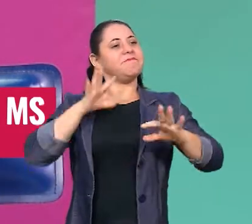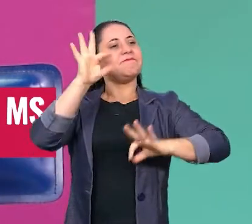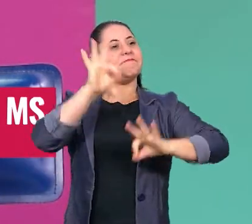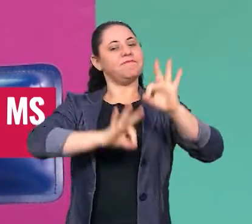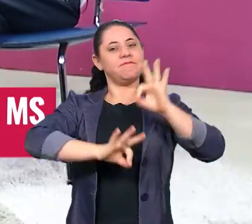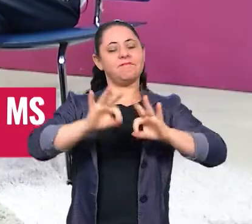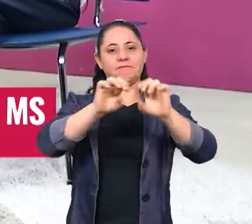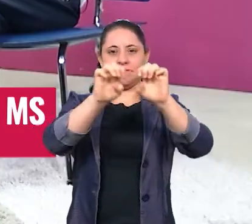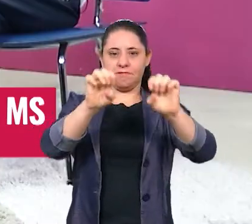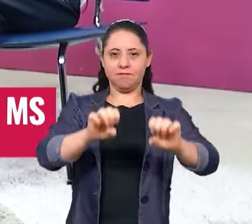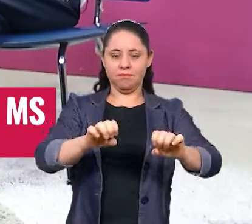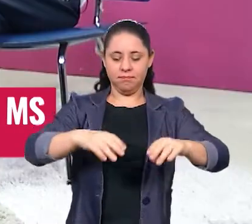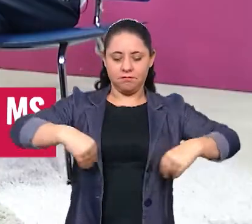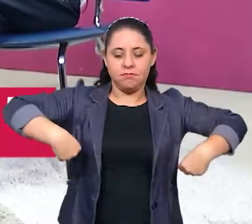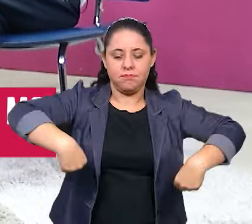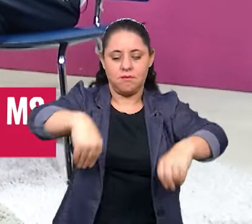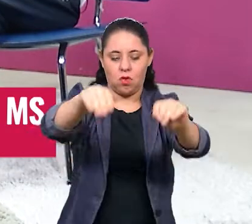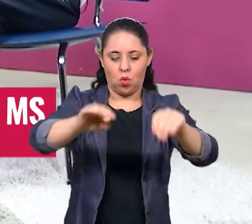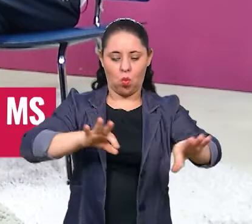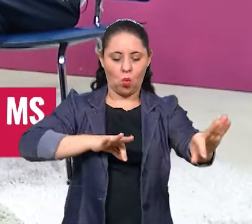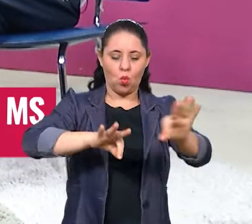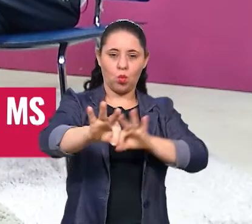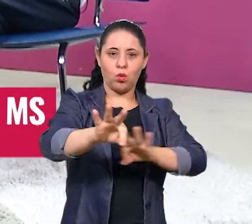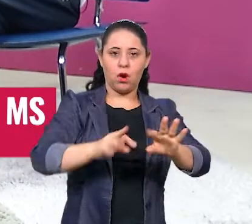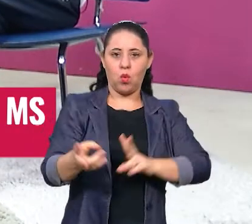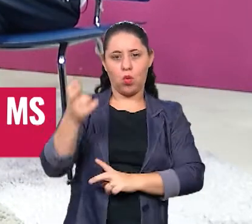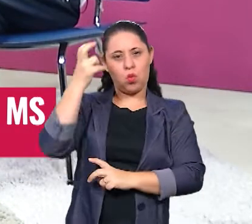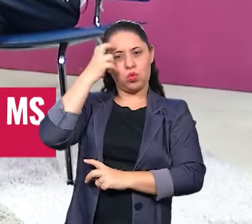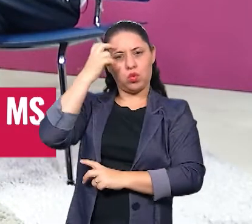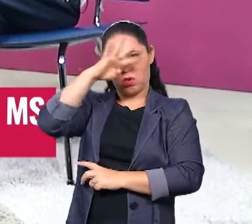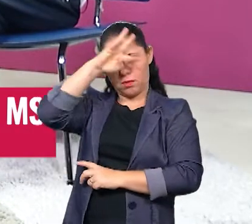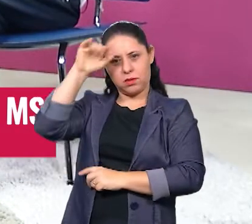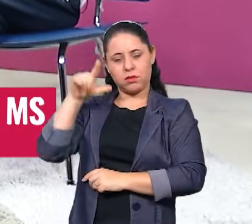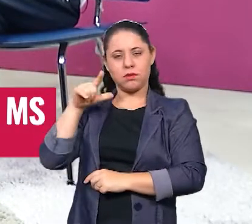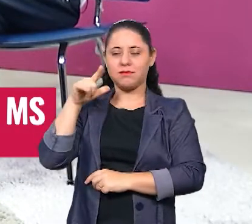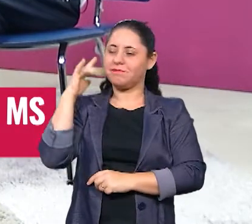tapete para a cultura sul-mato-grossense, eu acho que isso é lindo.